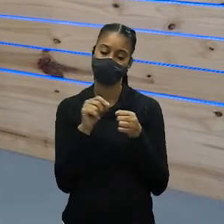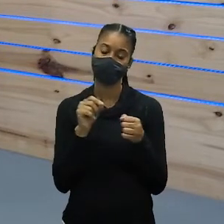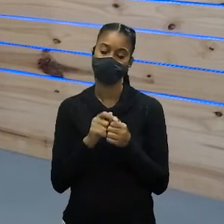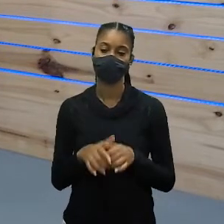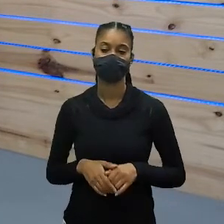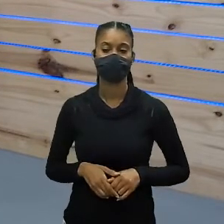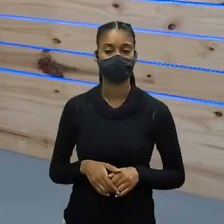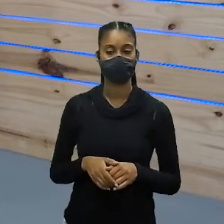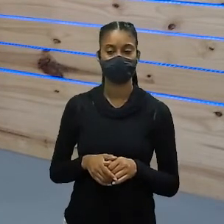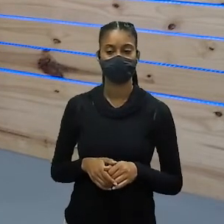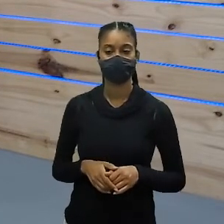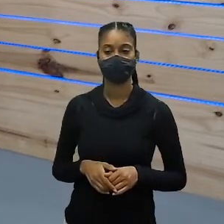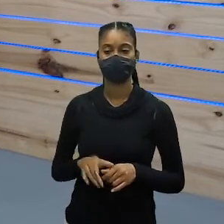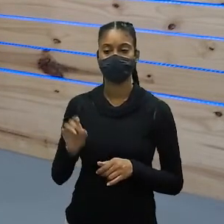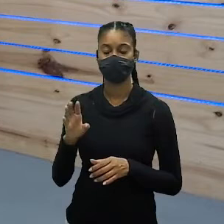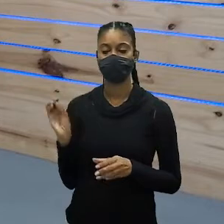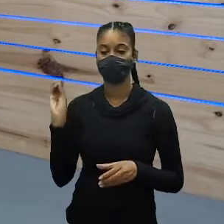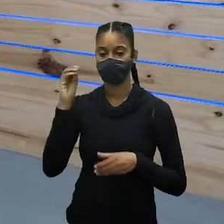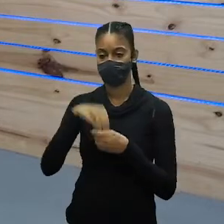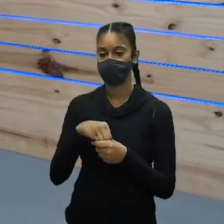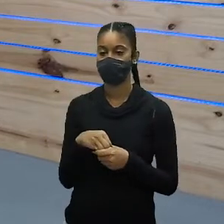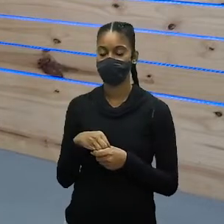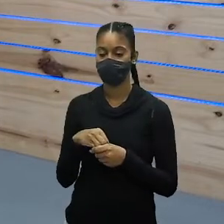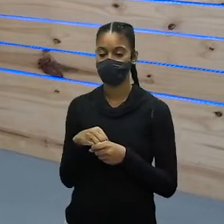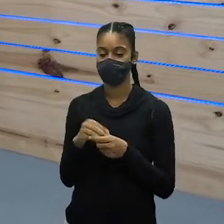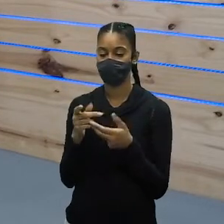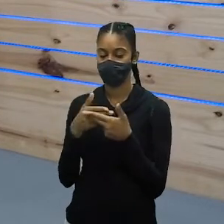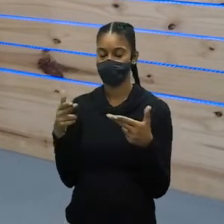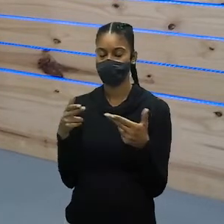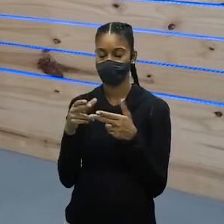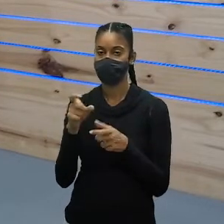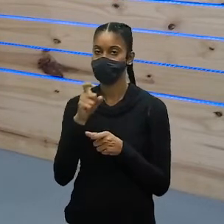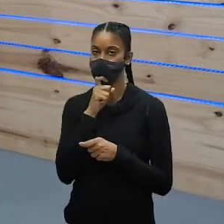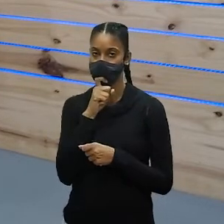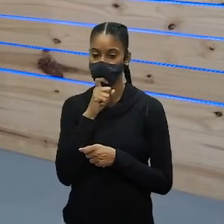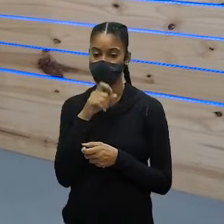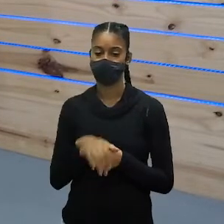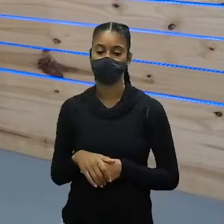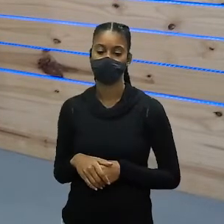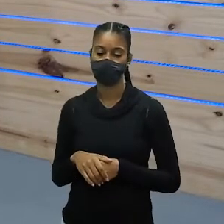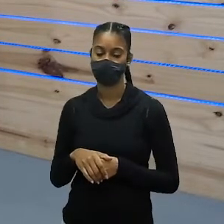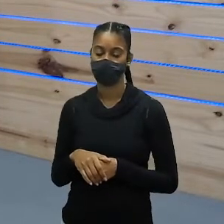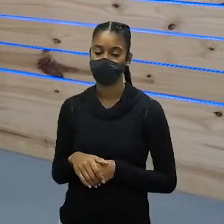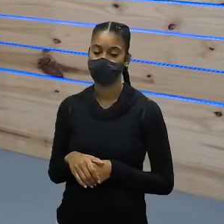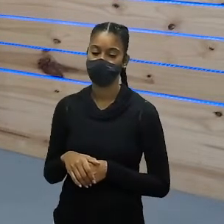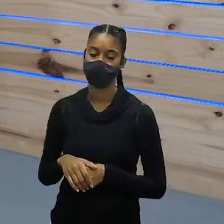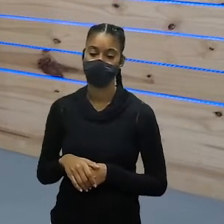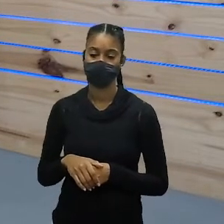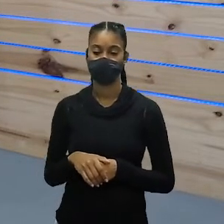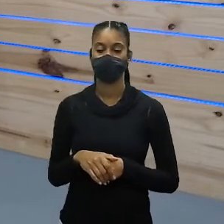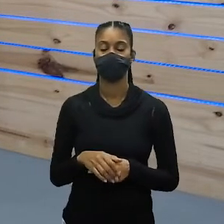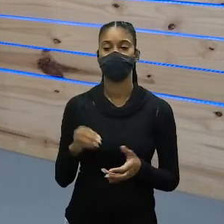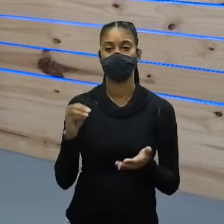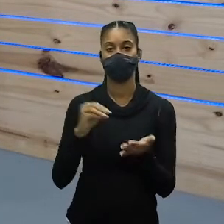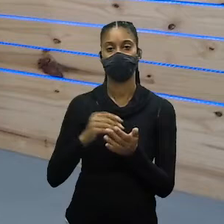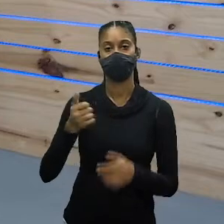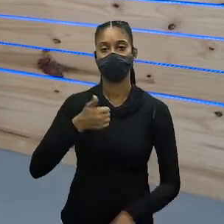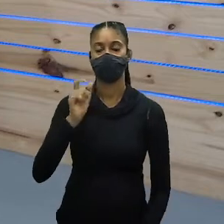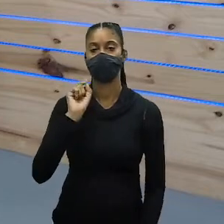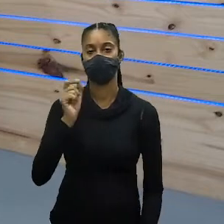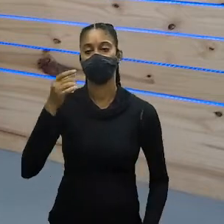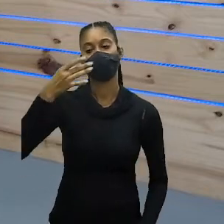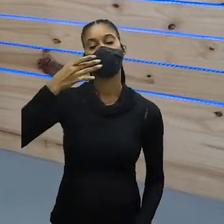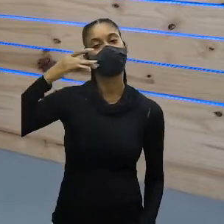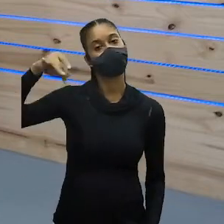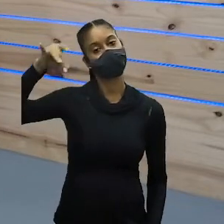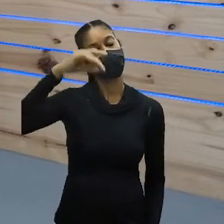Ao invés de simplesmente colocar a latinha ou a garrafa no gelo, simplesmente colocar no gelo, eu recomendo que você coloque também